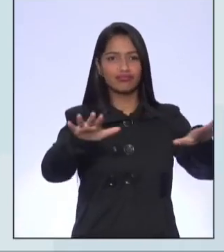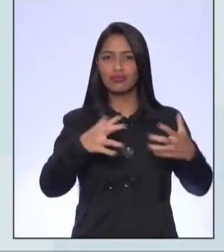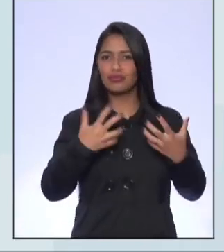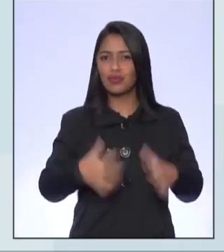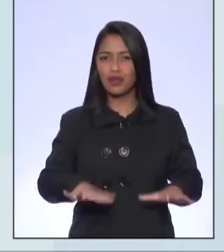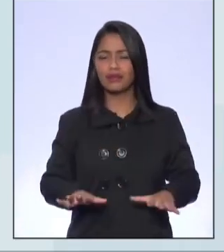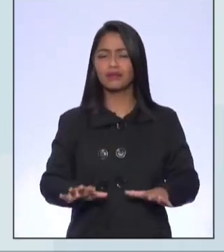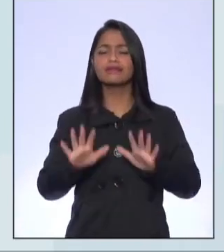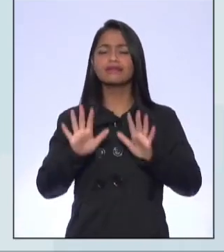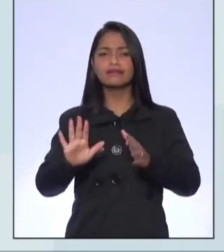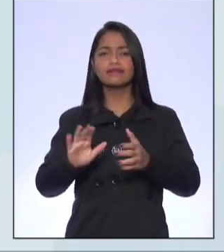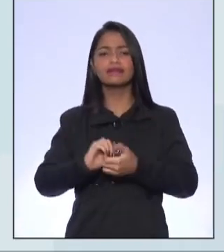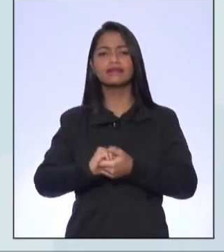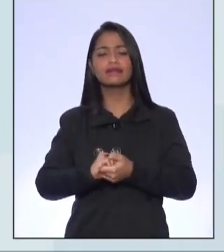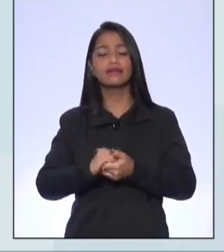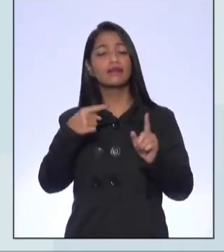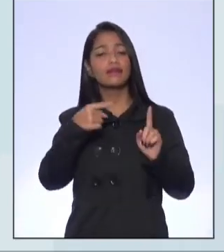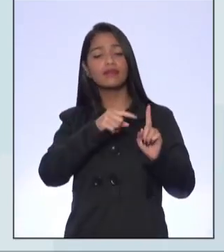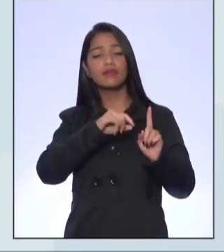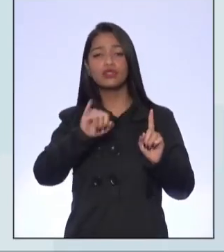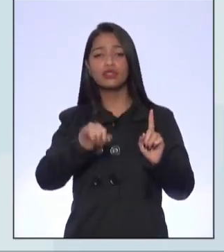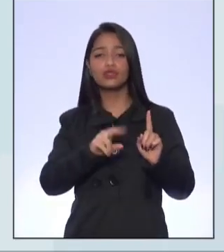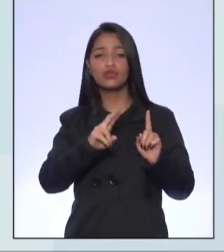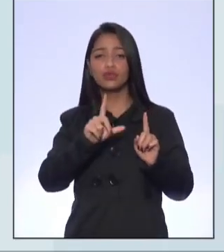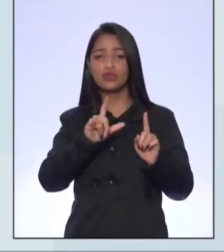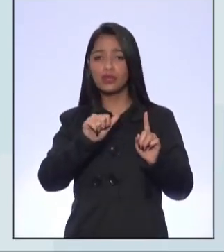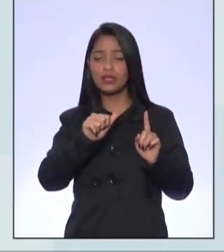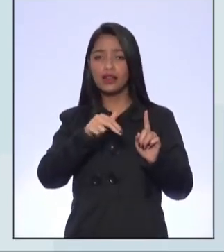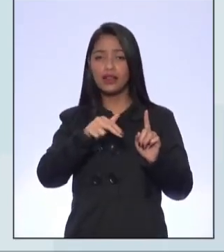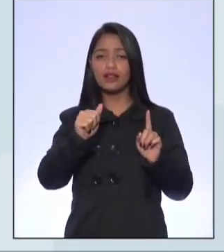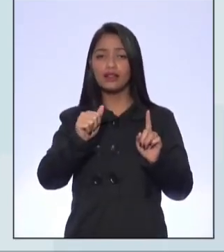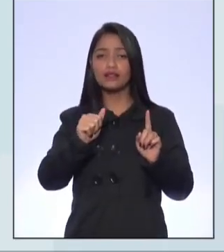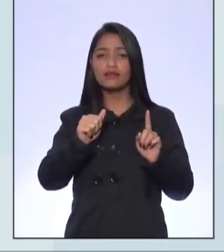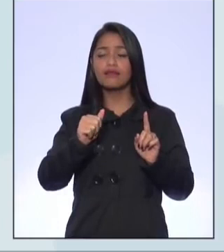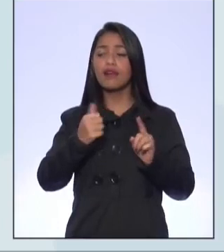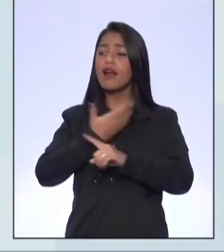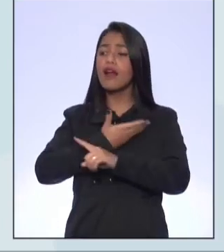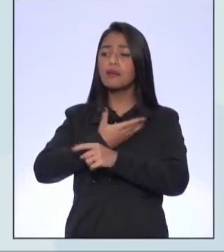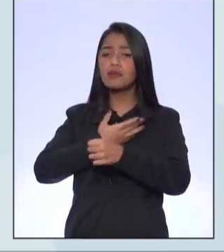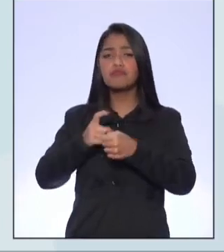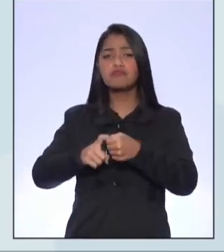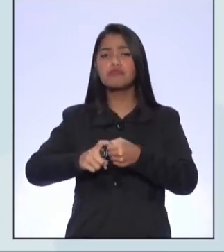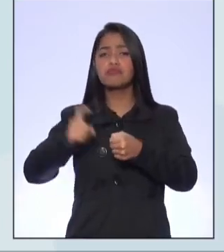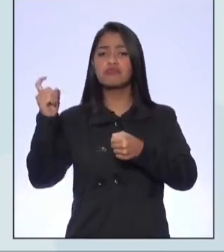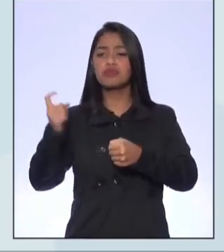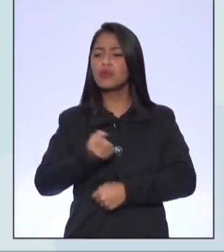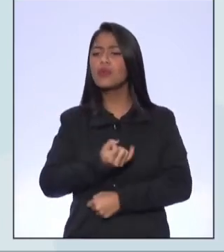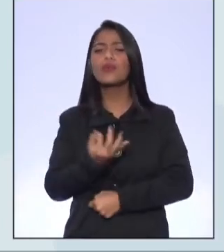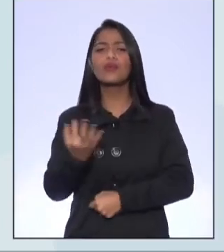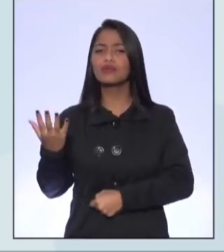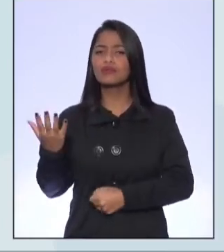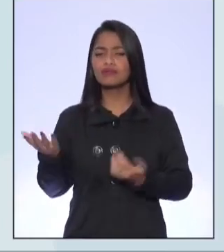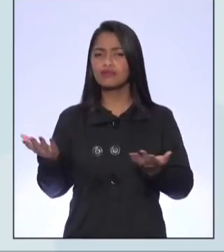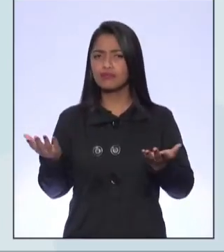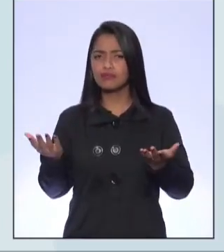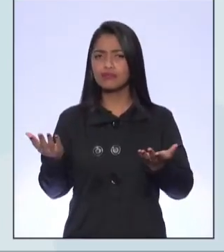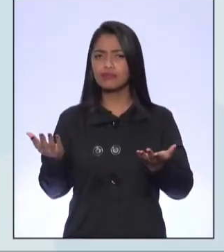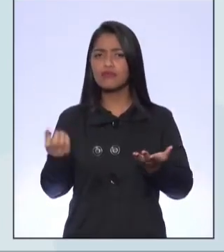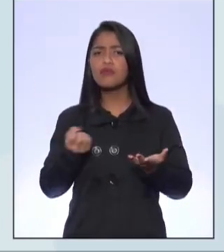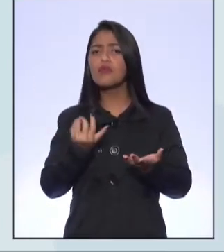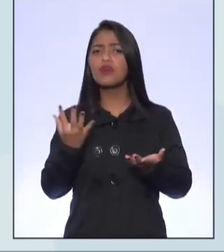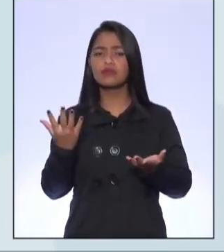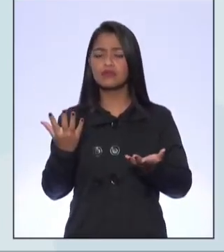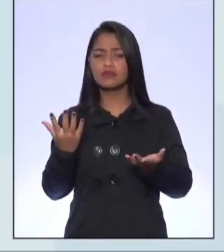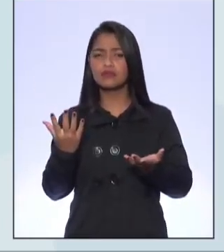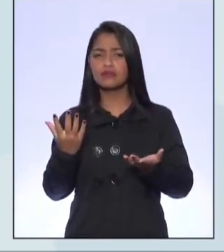amigos Juliana, no caso, quantos amigos de Juliana saíram dessa rede social. Então eu quero saber quantos amigos